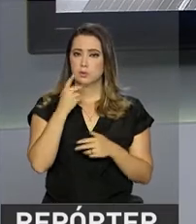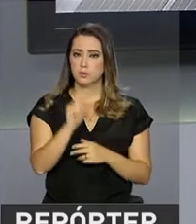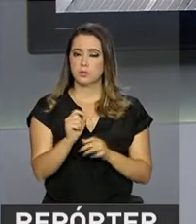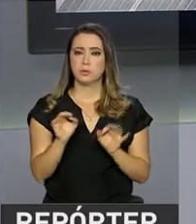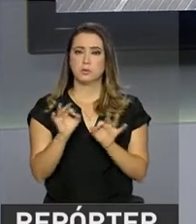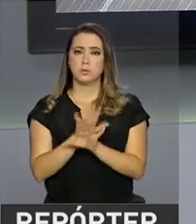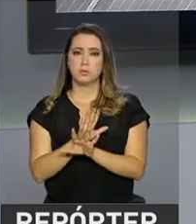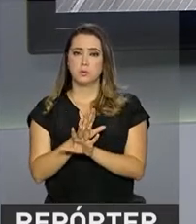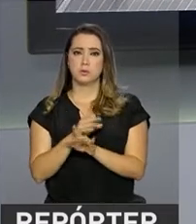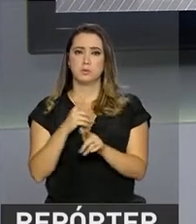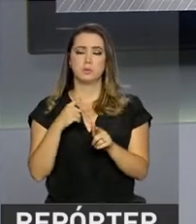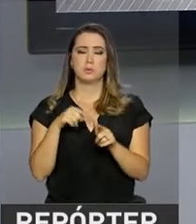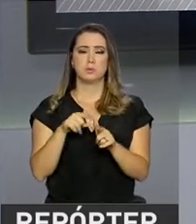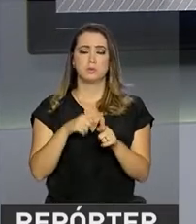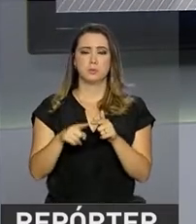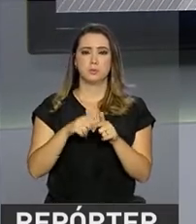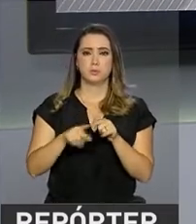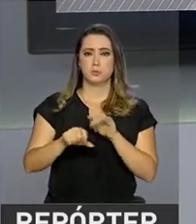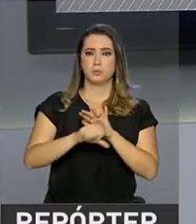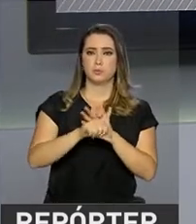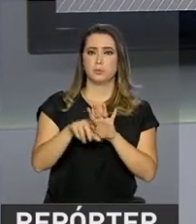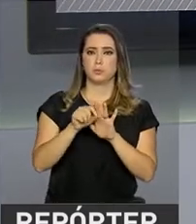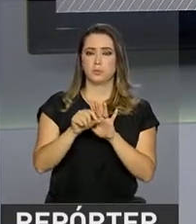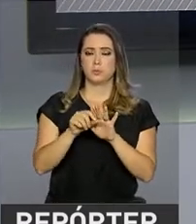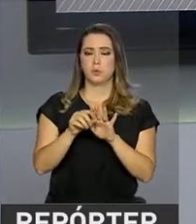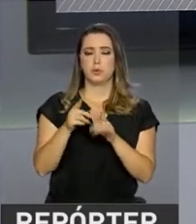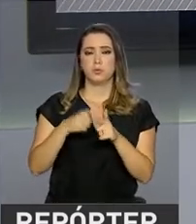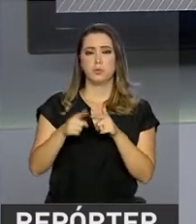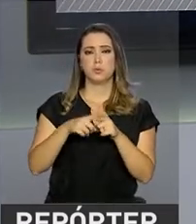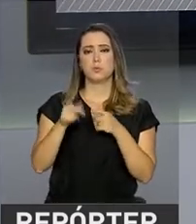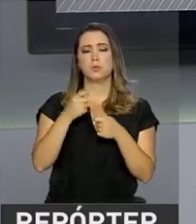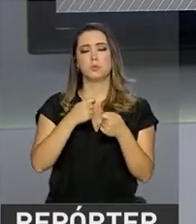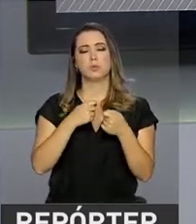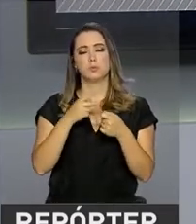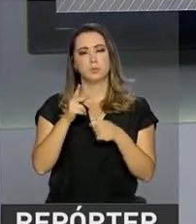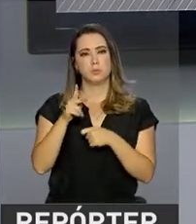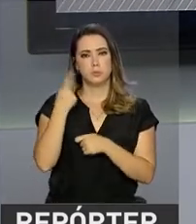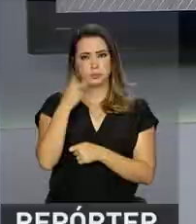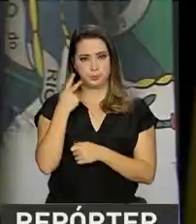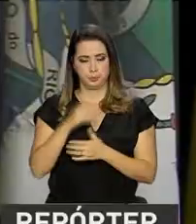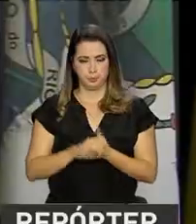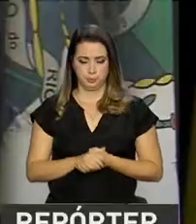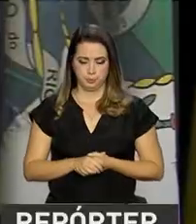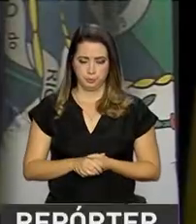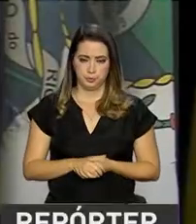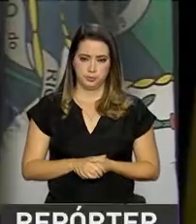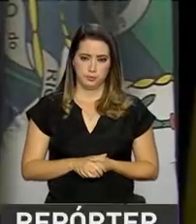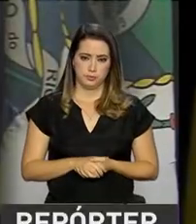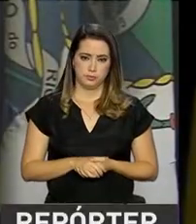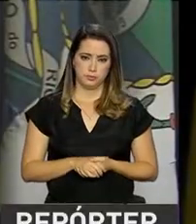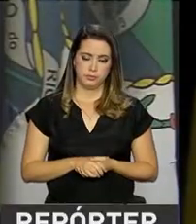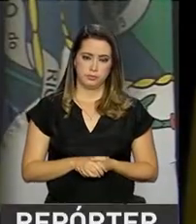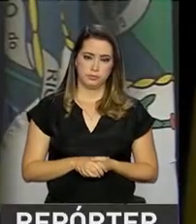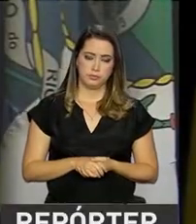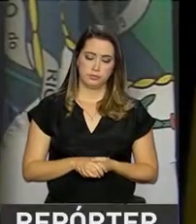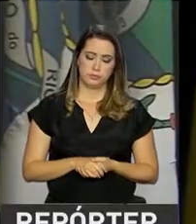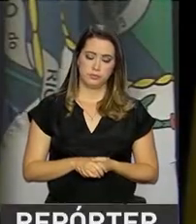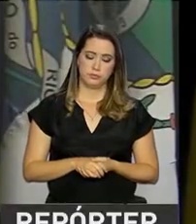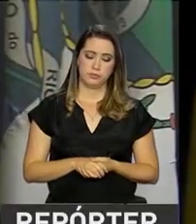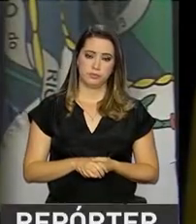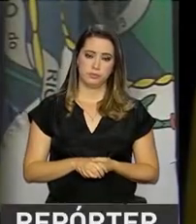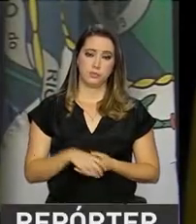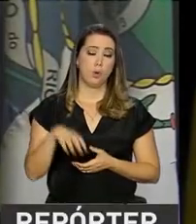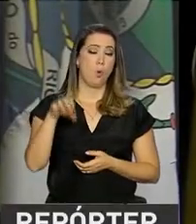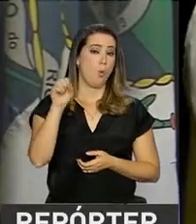é preciso cumprir a ordem jurídica pra não dizer organizar a sociedade o s do bds